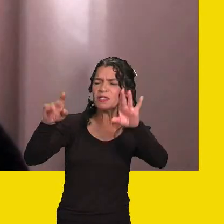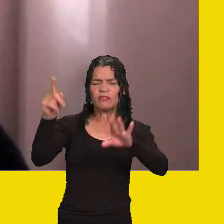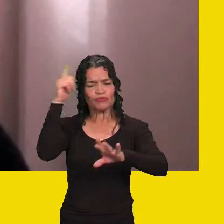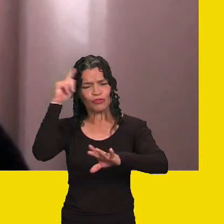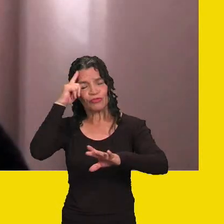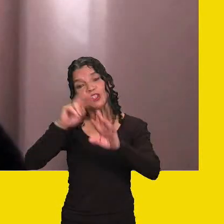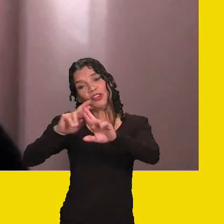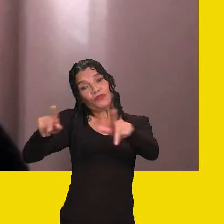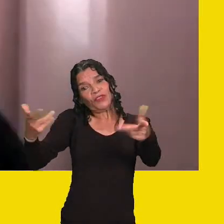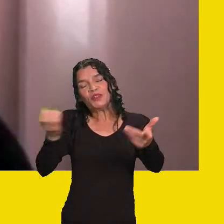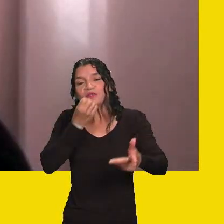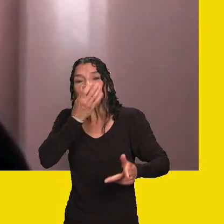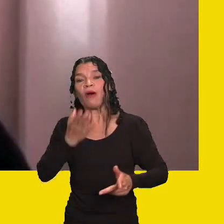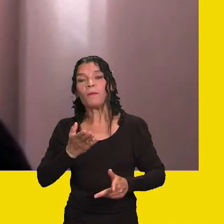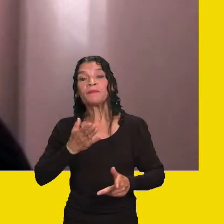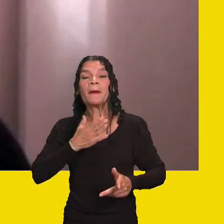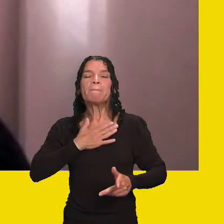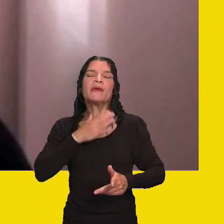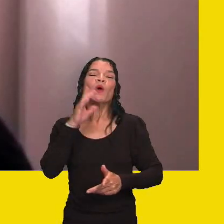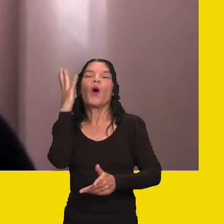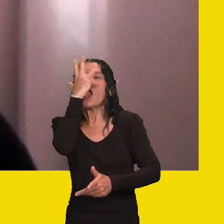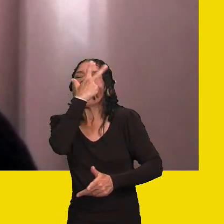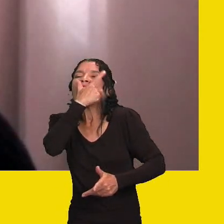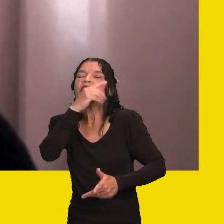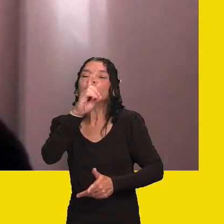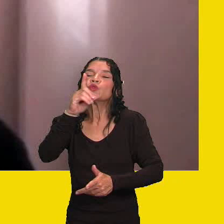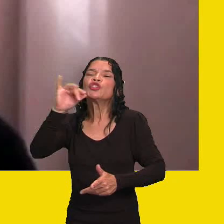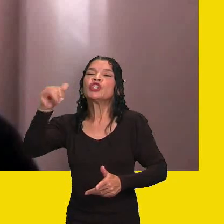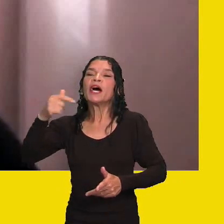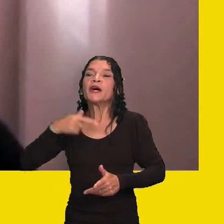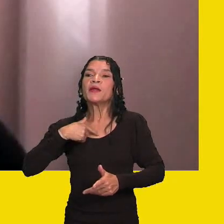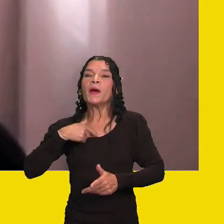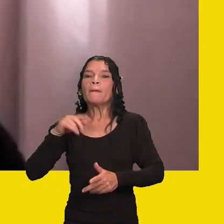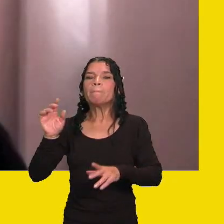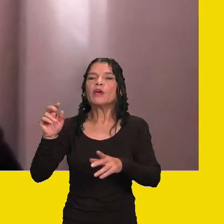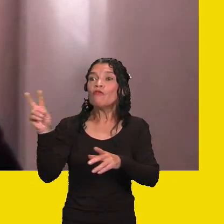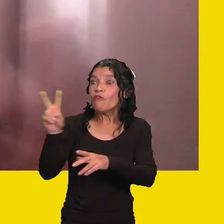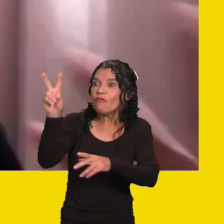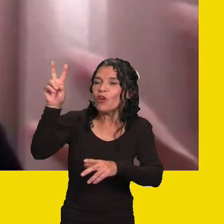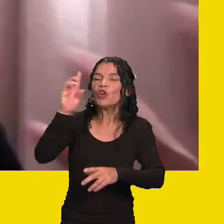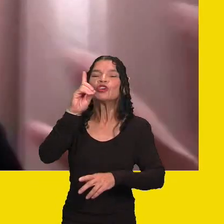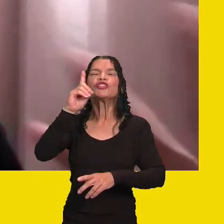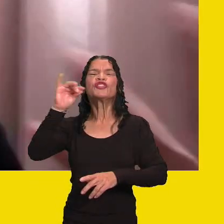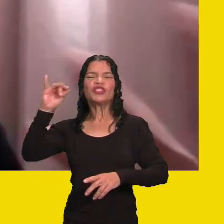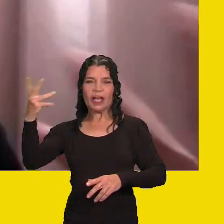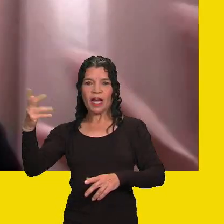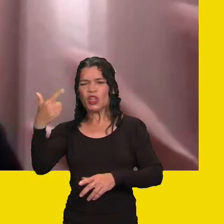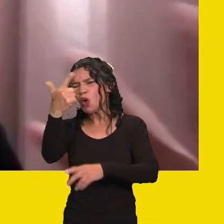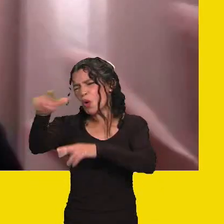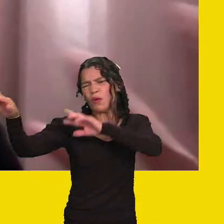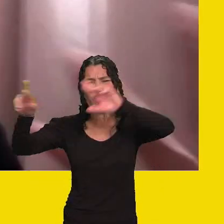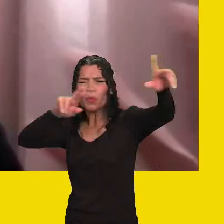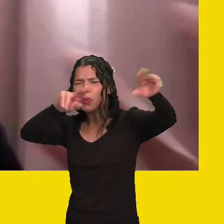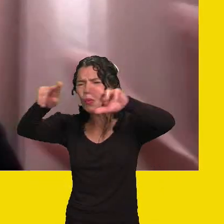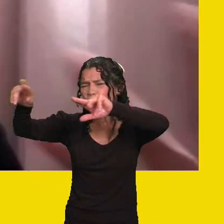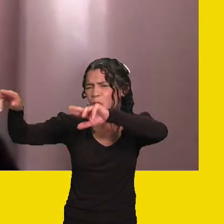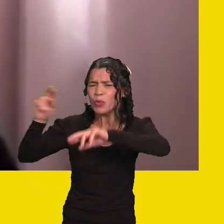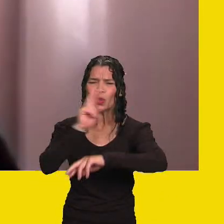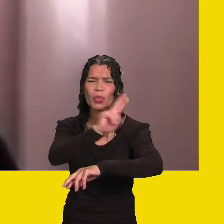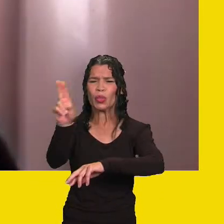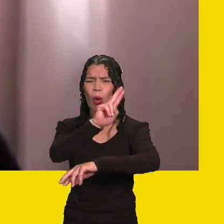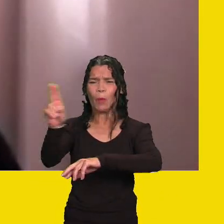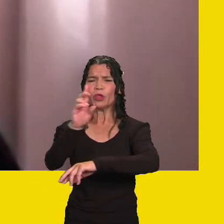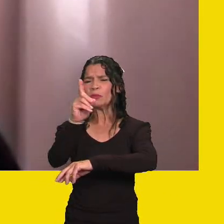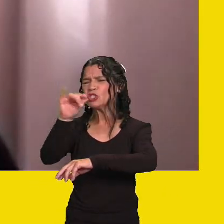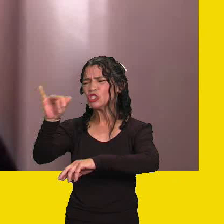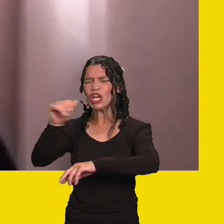né? Meu lindo diário, meu diário precioso, assim, e uma infinidade de outros nomes que eles foram dando aos seus diários,